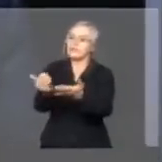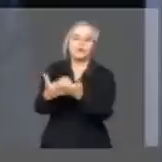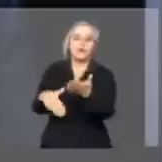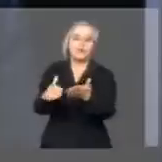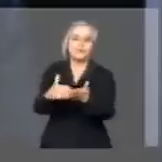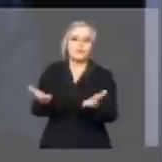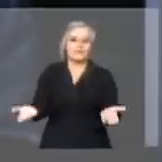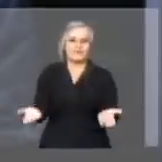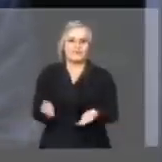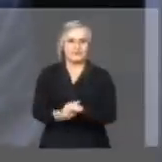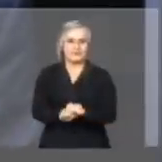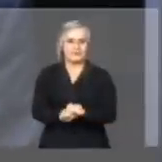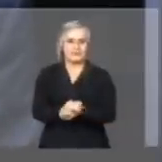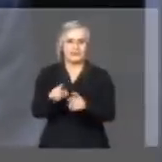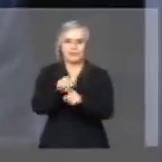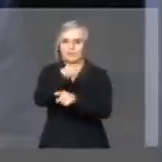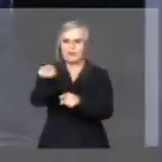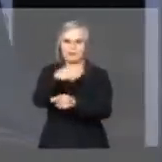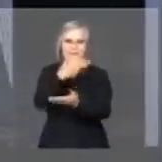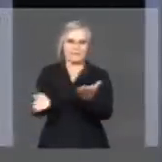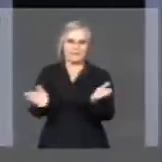Ofereceram tudo, mas